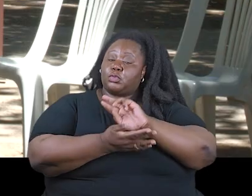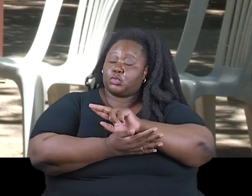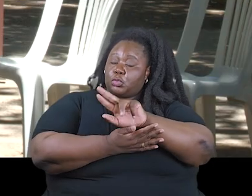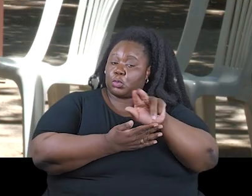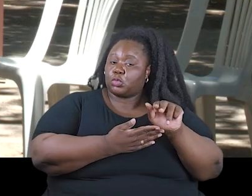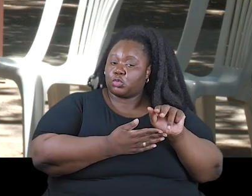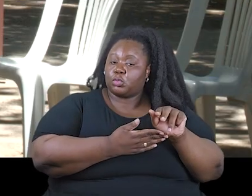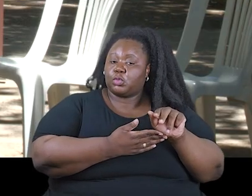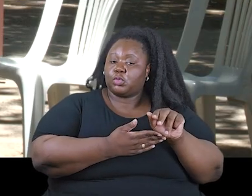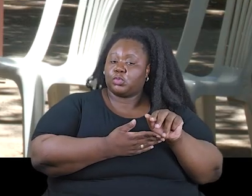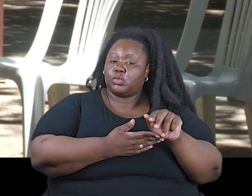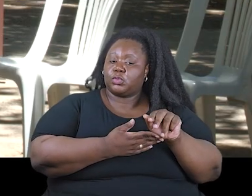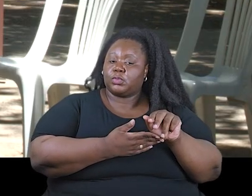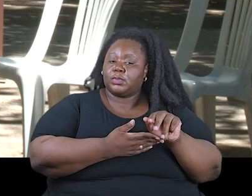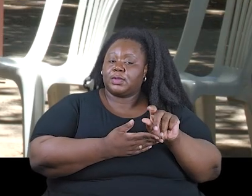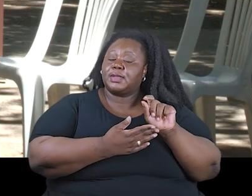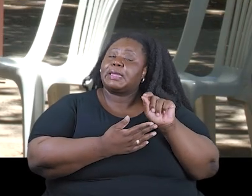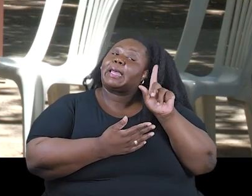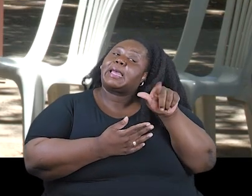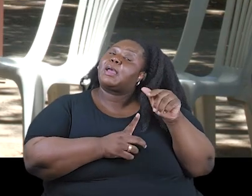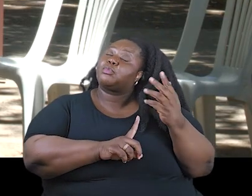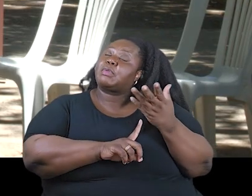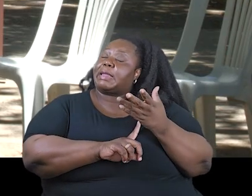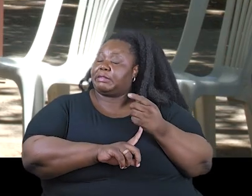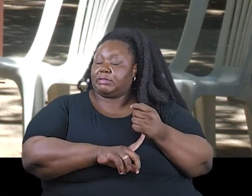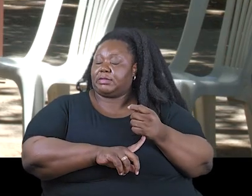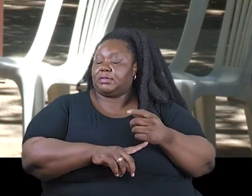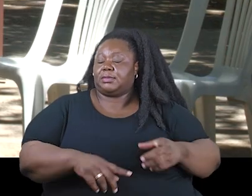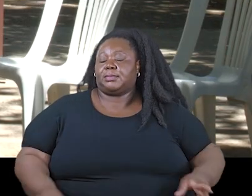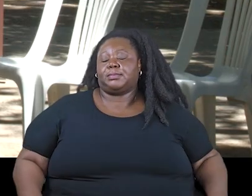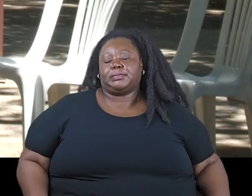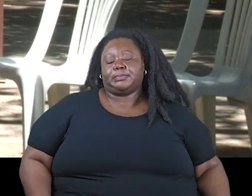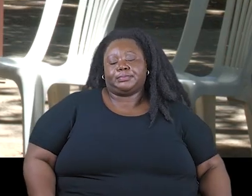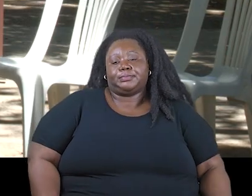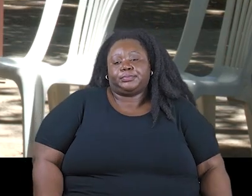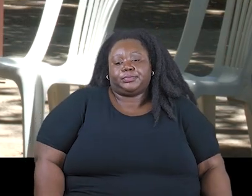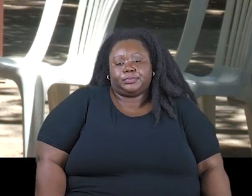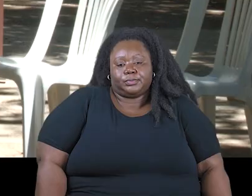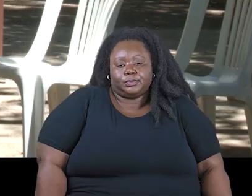múltiplos? E quem são esses artistas?